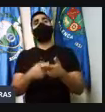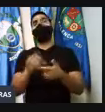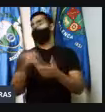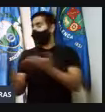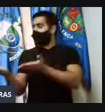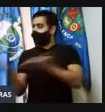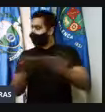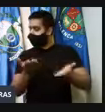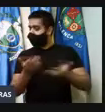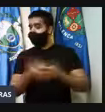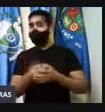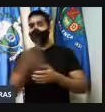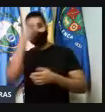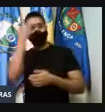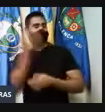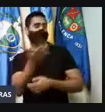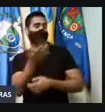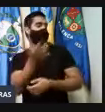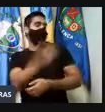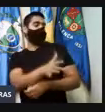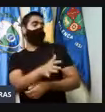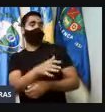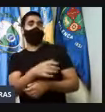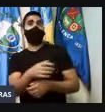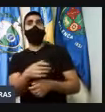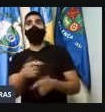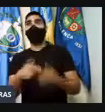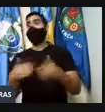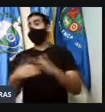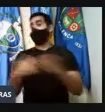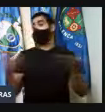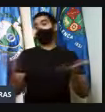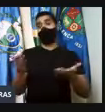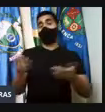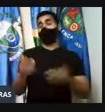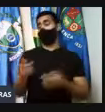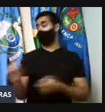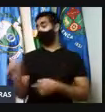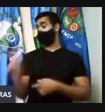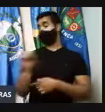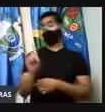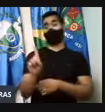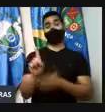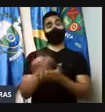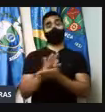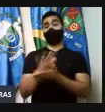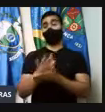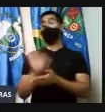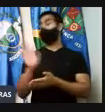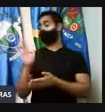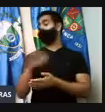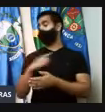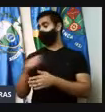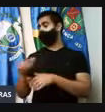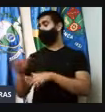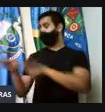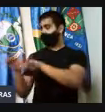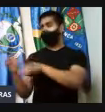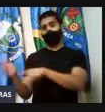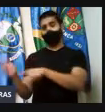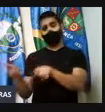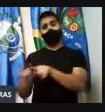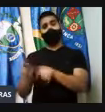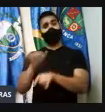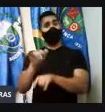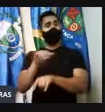convidando, às vezes não aparece ninguém. Tanto que até hoje não apareceu ninguém. E já tinha uma convocação. Então, às